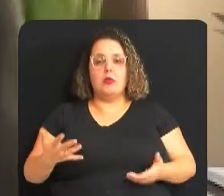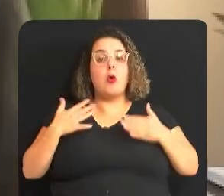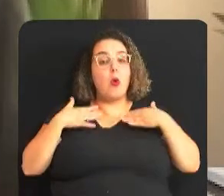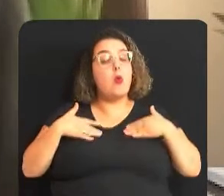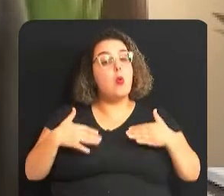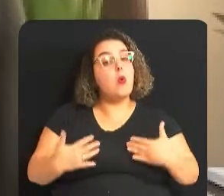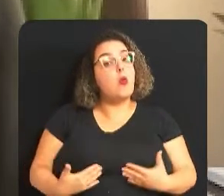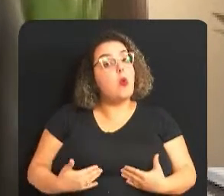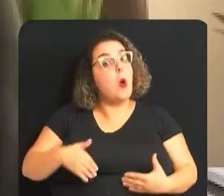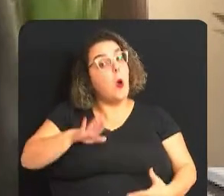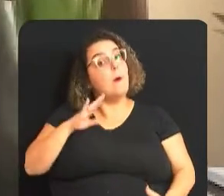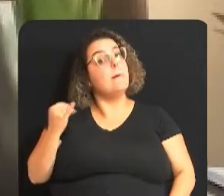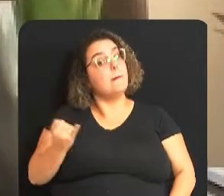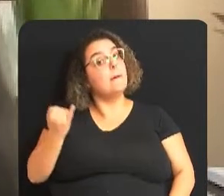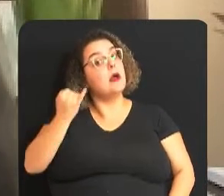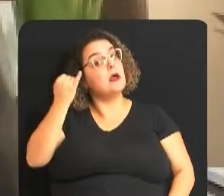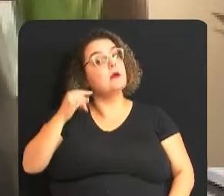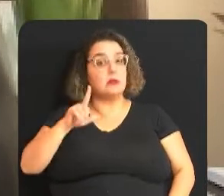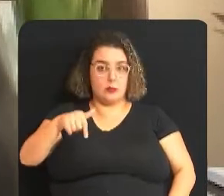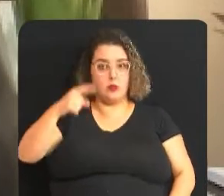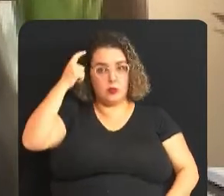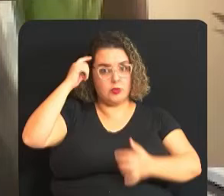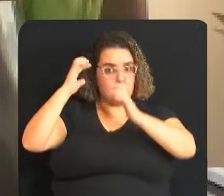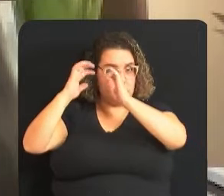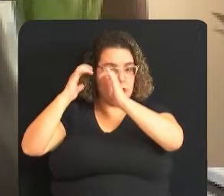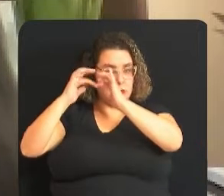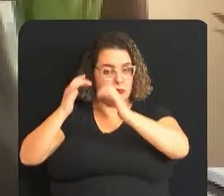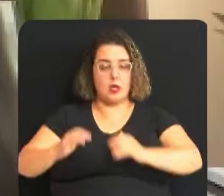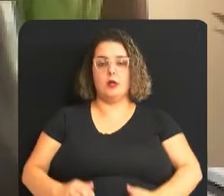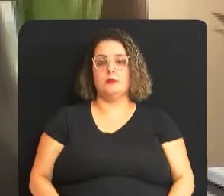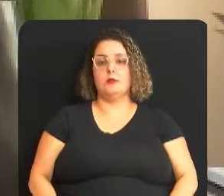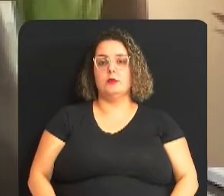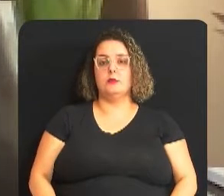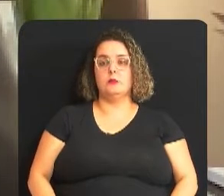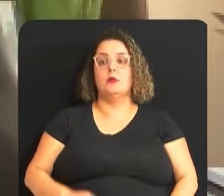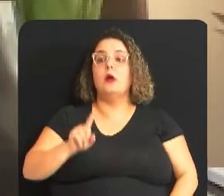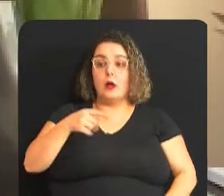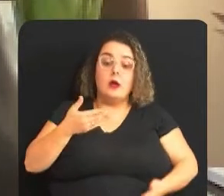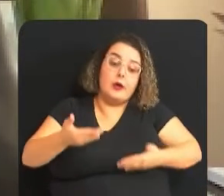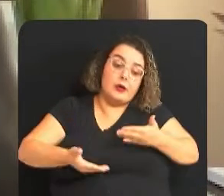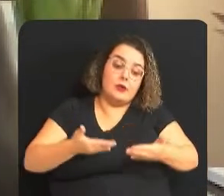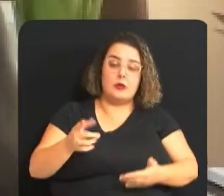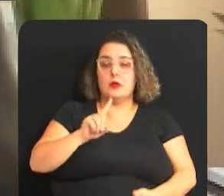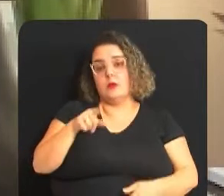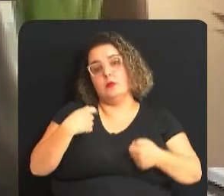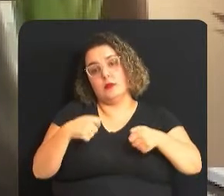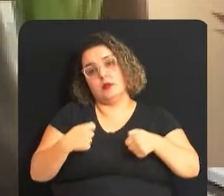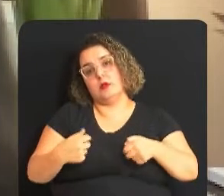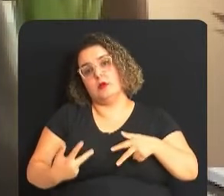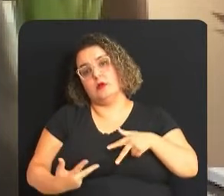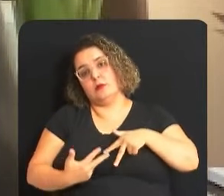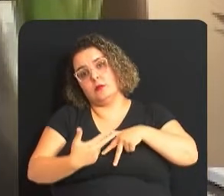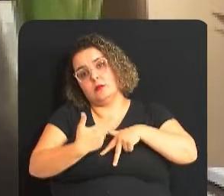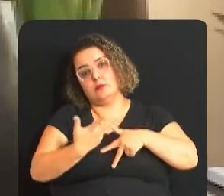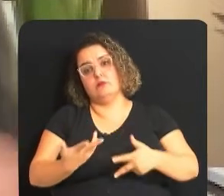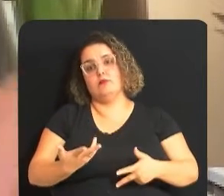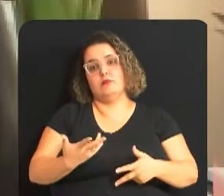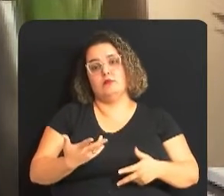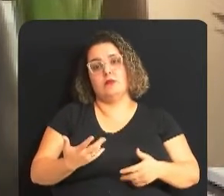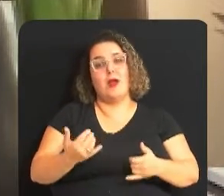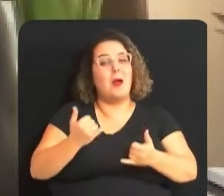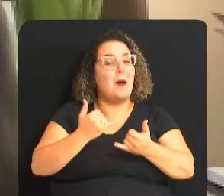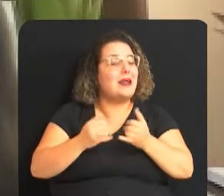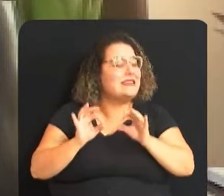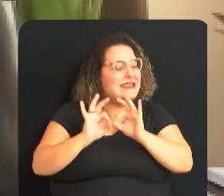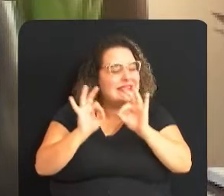órgão mais importante depois do cérebro, é cuidar para não precisar de uma cirurgia de amputação de parte